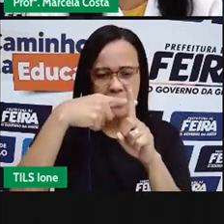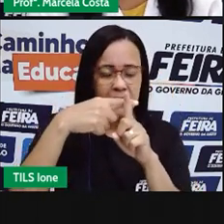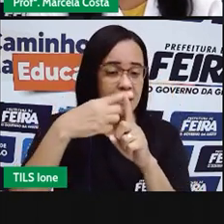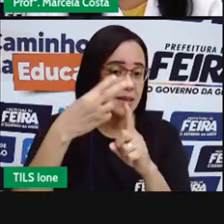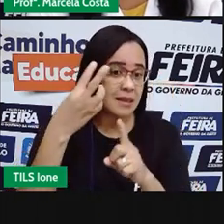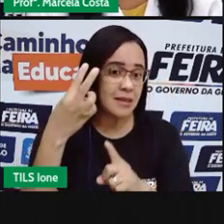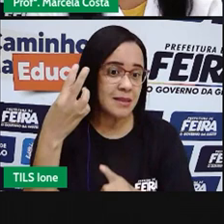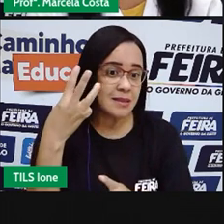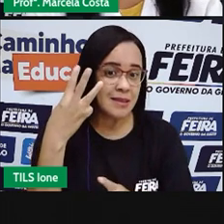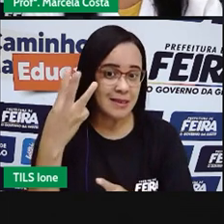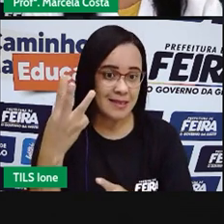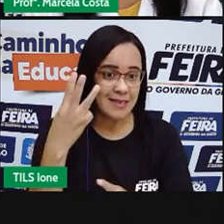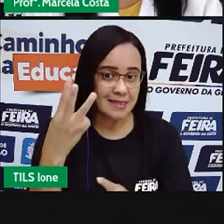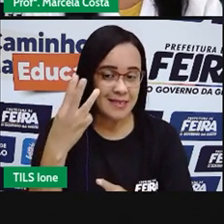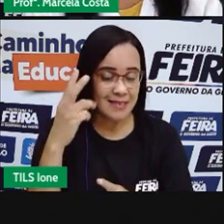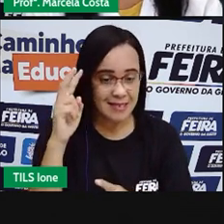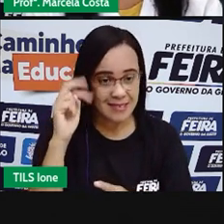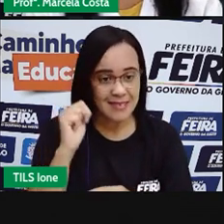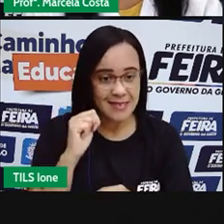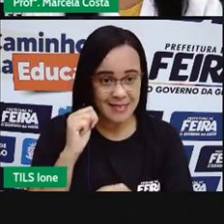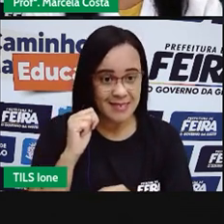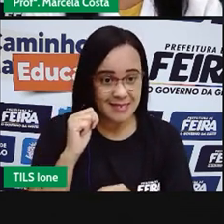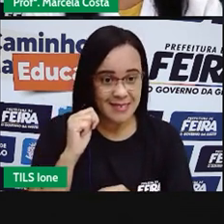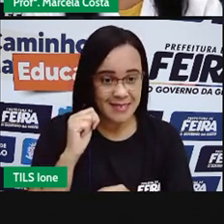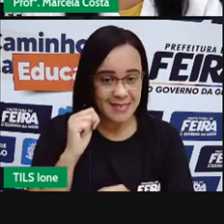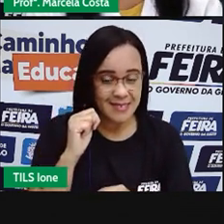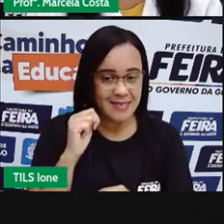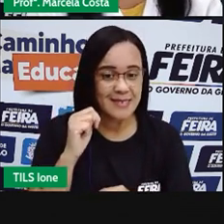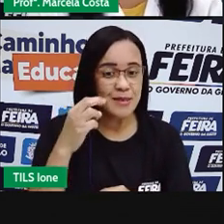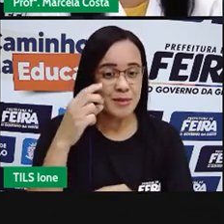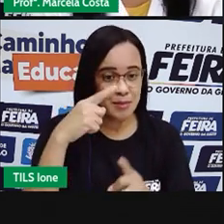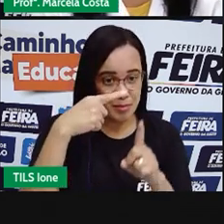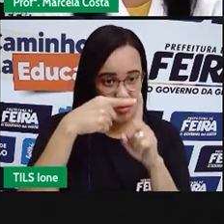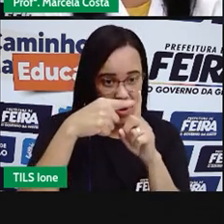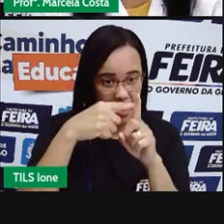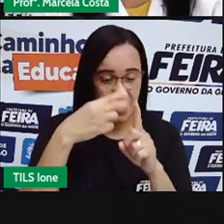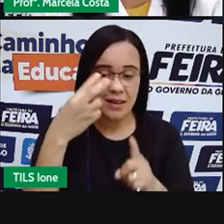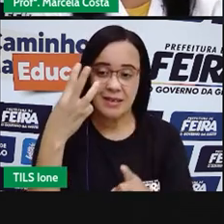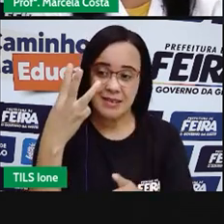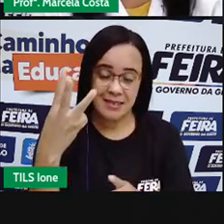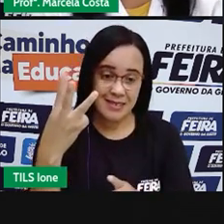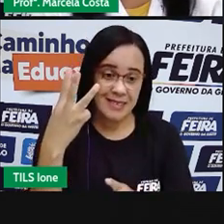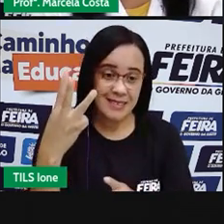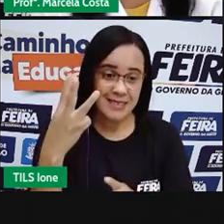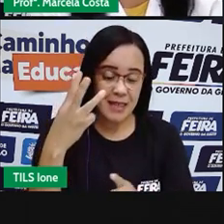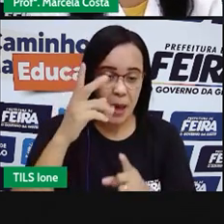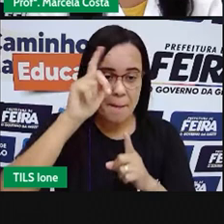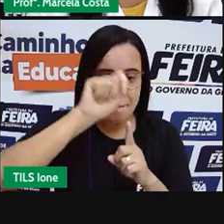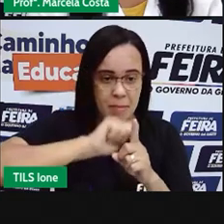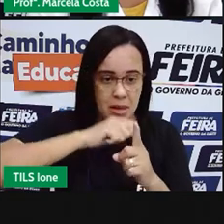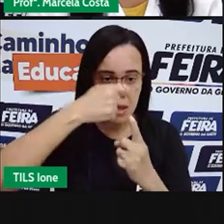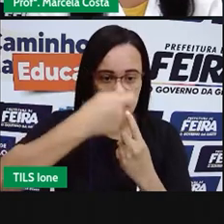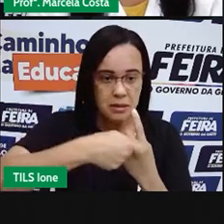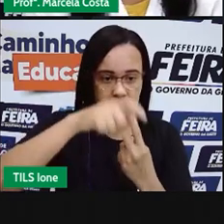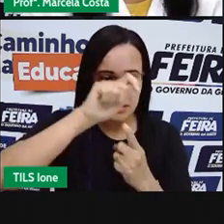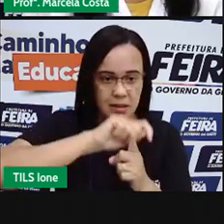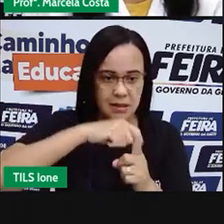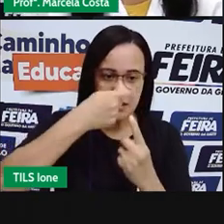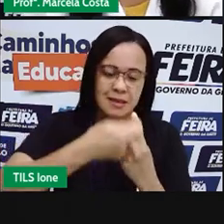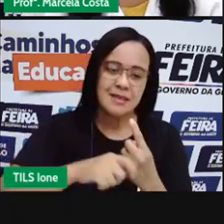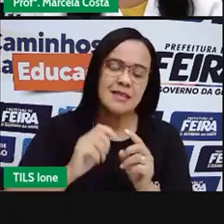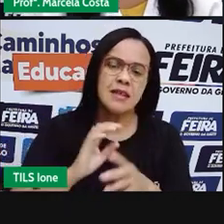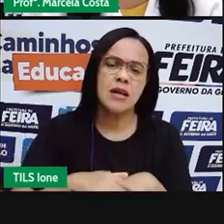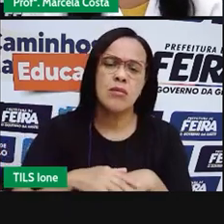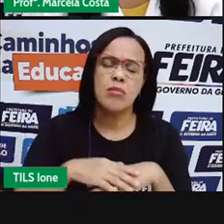Mais, a gente vai utilizar o símbolo da adição. Mais 3 bananas.